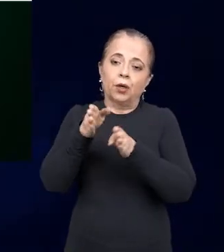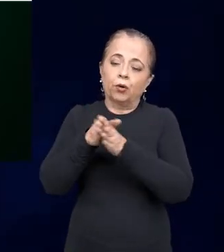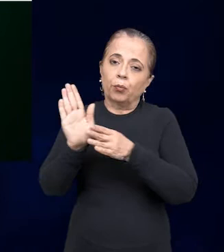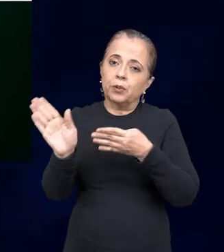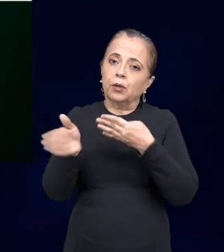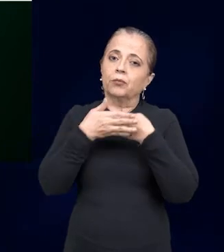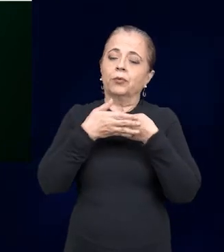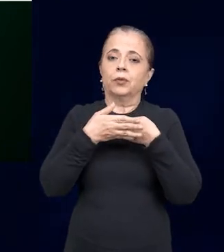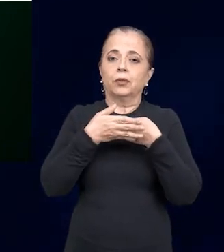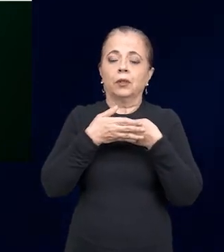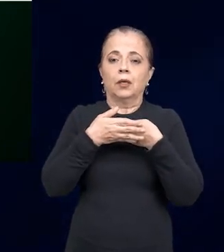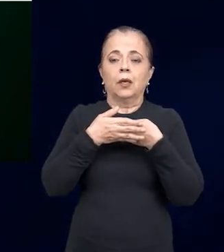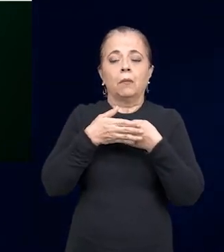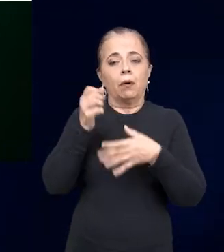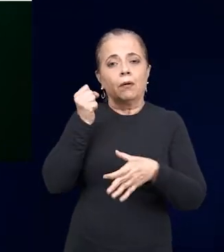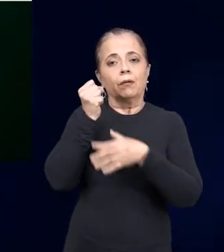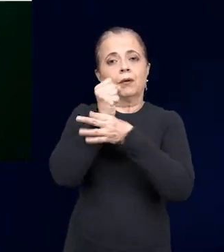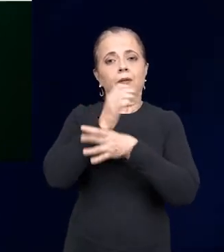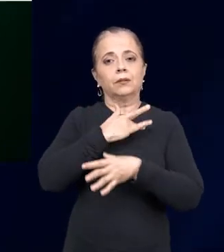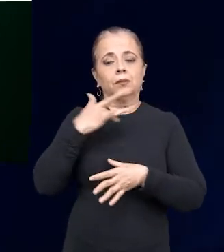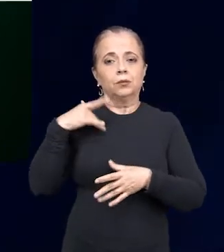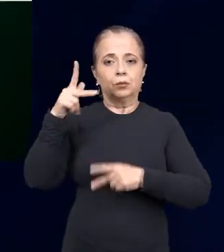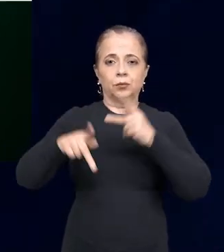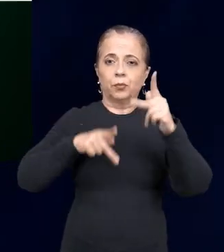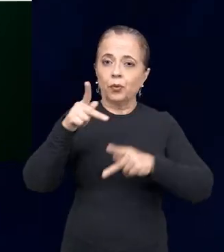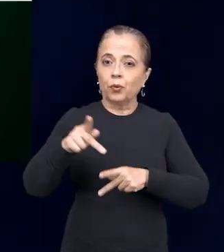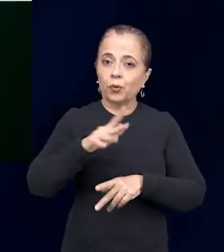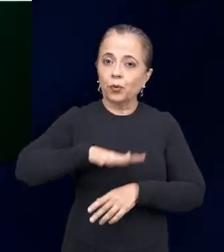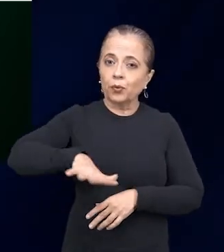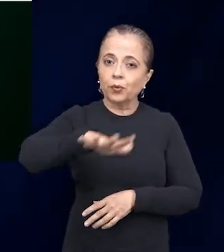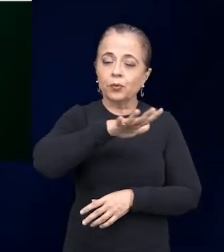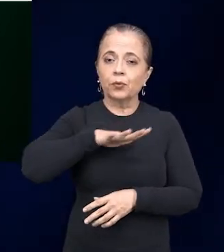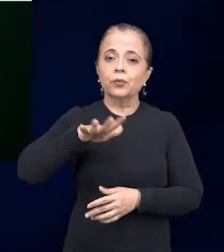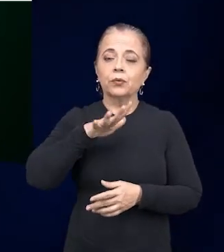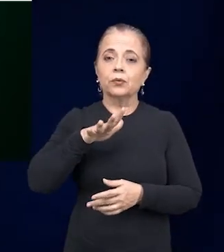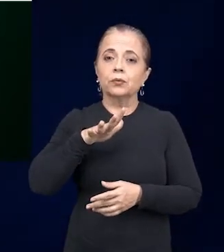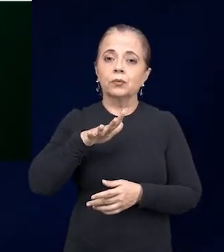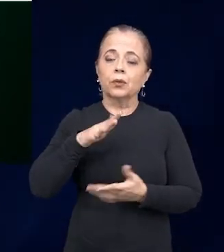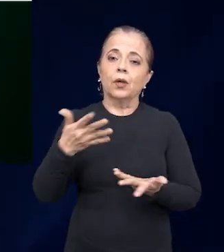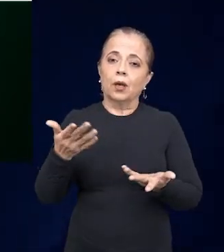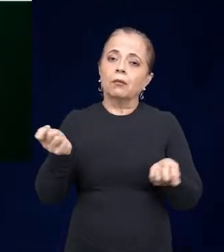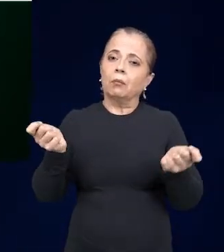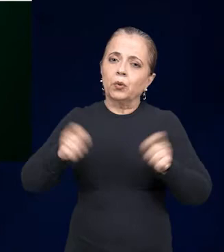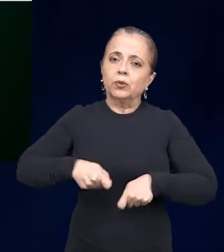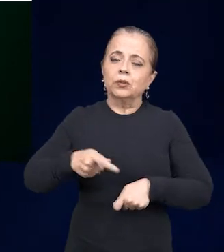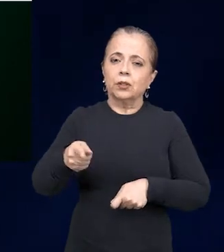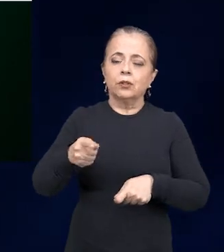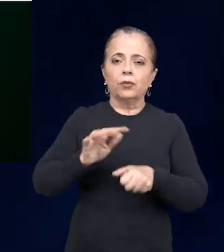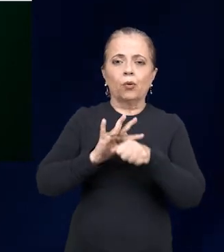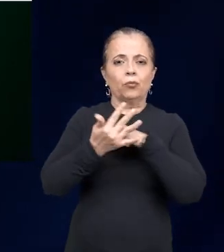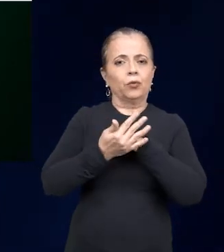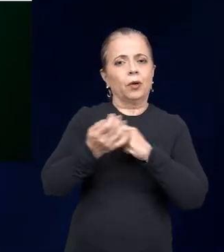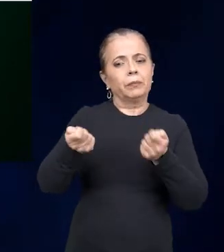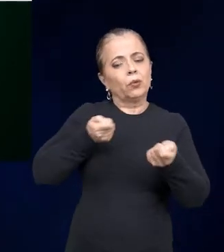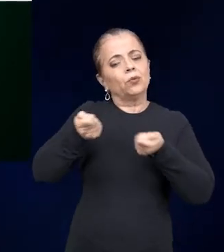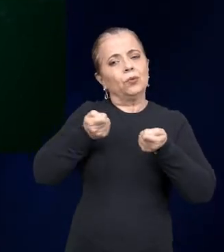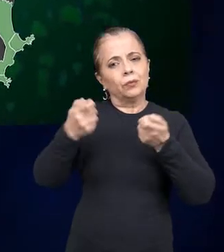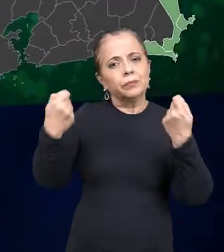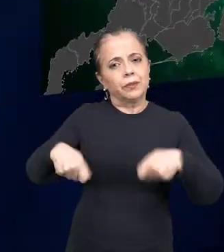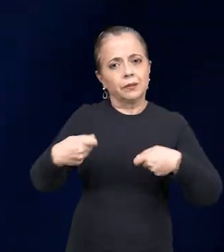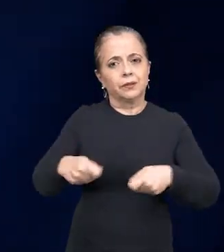recomendação foi feita para garantir a saúde da população, para garantir, na medida do possível, que a epidemia